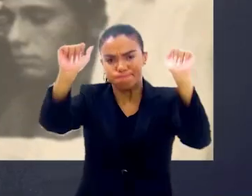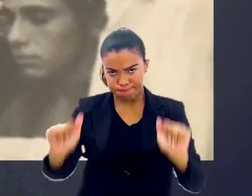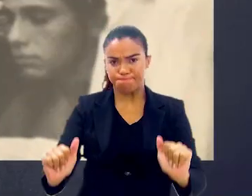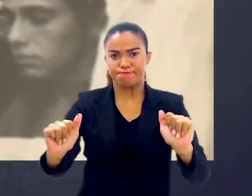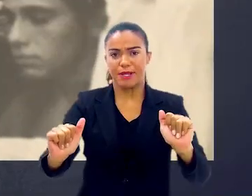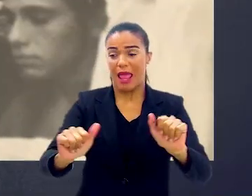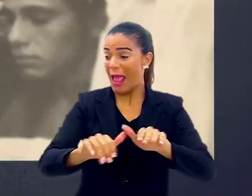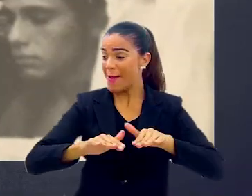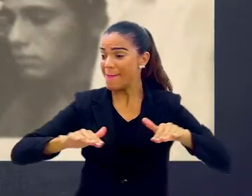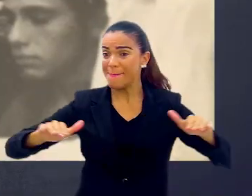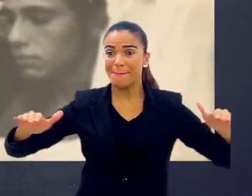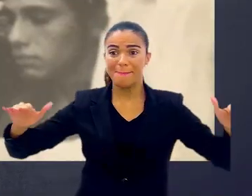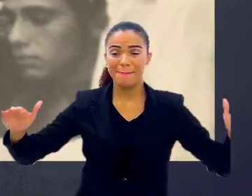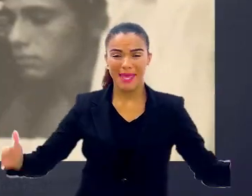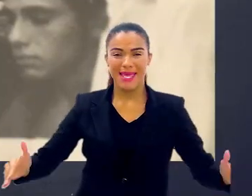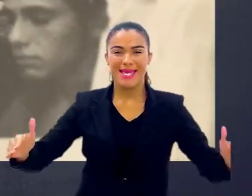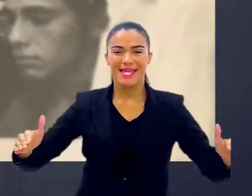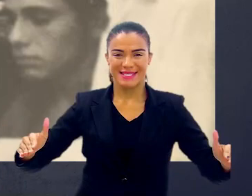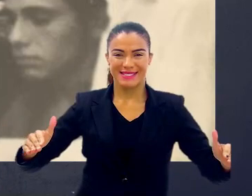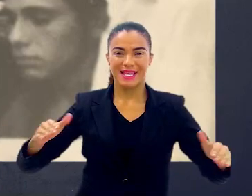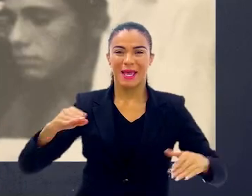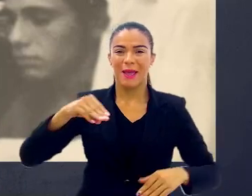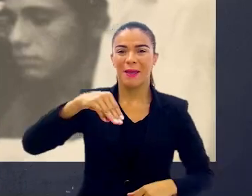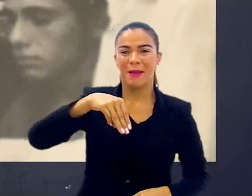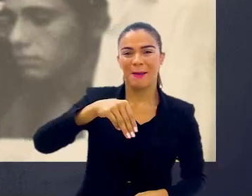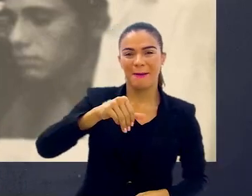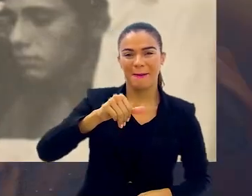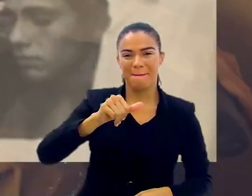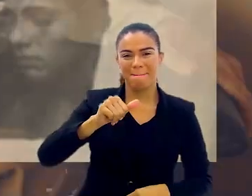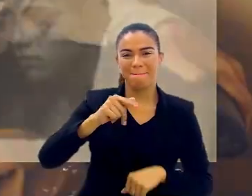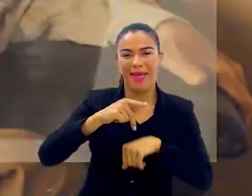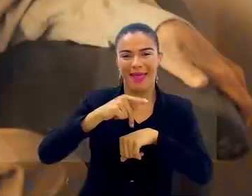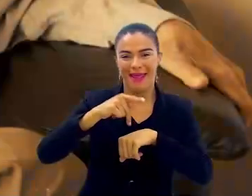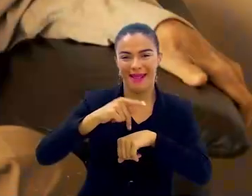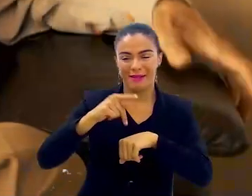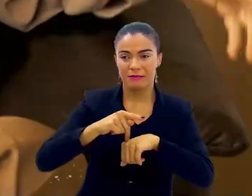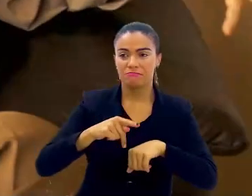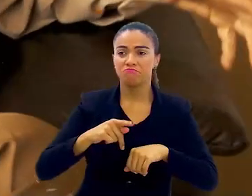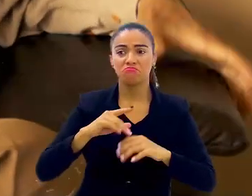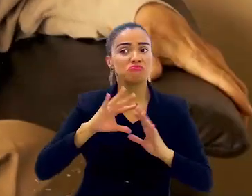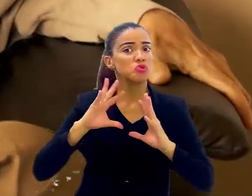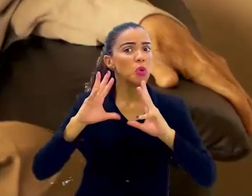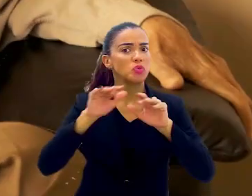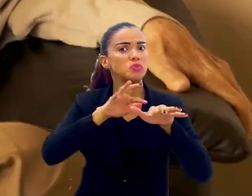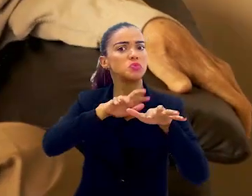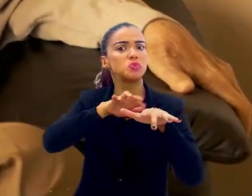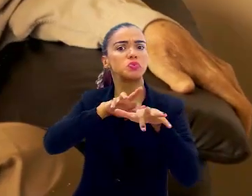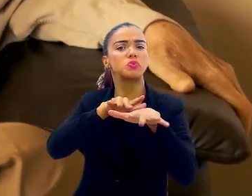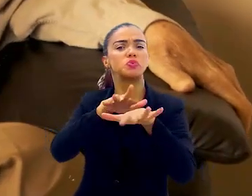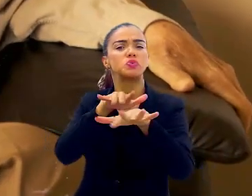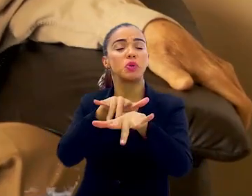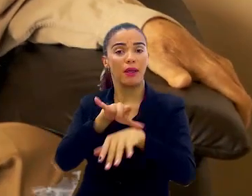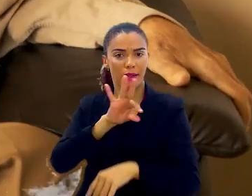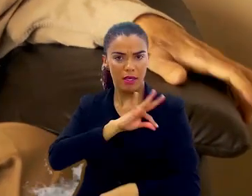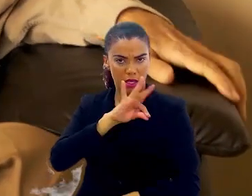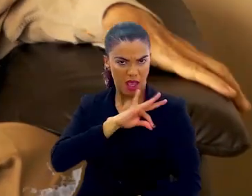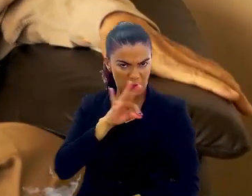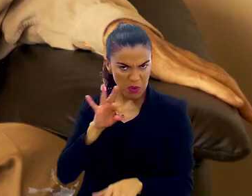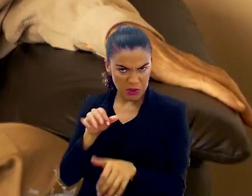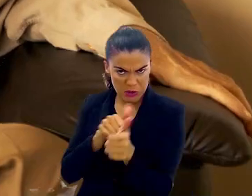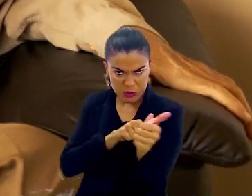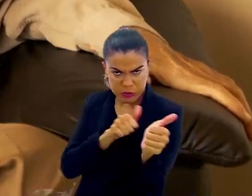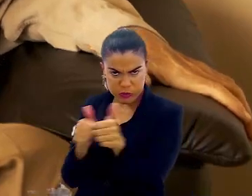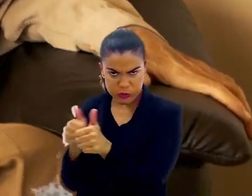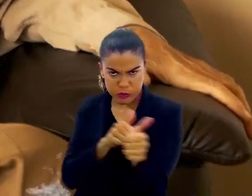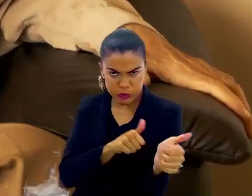uma das mesas de mármore que tinha ali na entrada. E todo mundo entrou, né? E a polícia